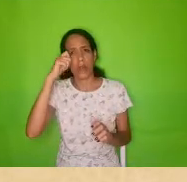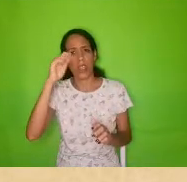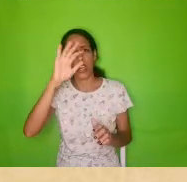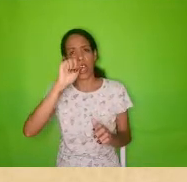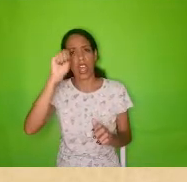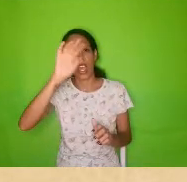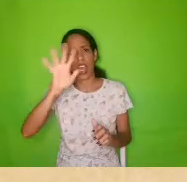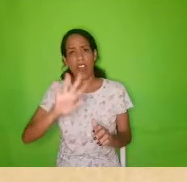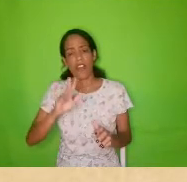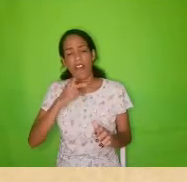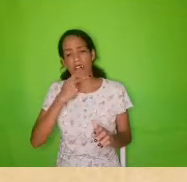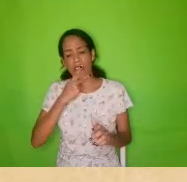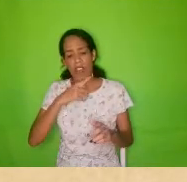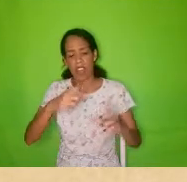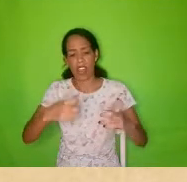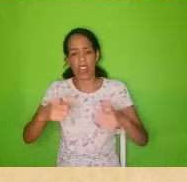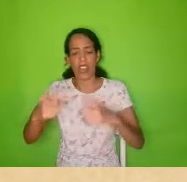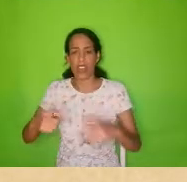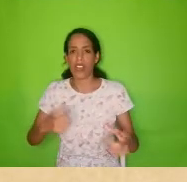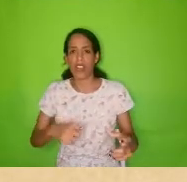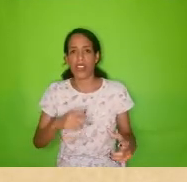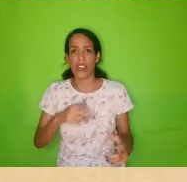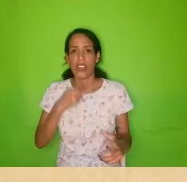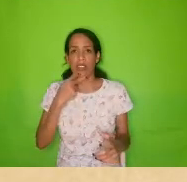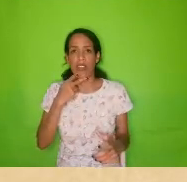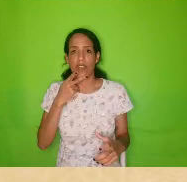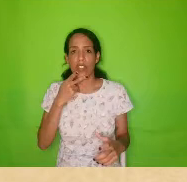áreas, eles compuseram cerca de